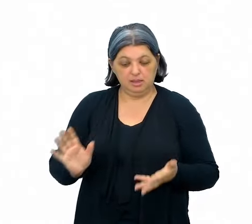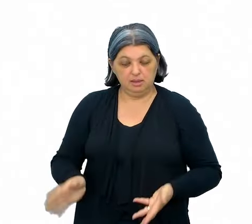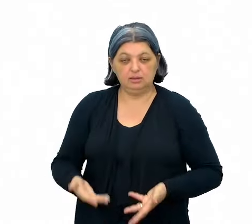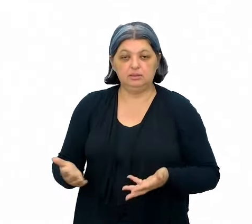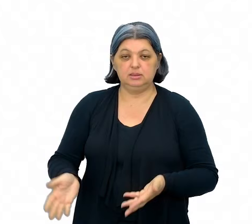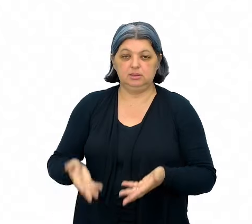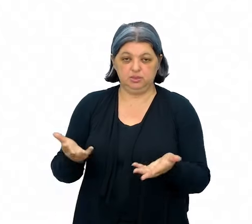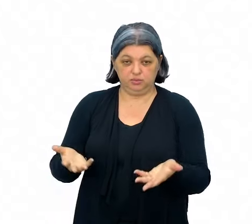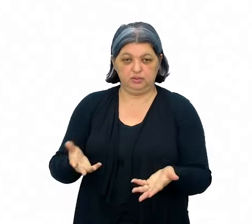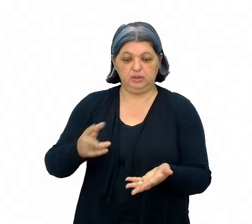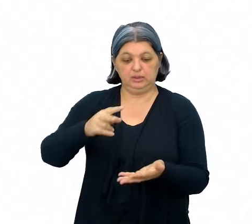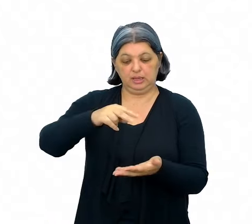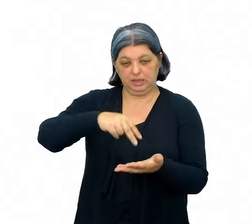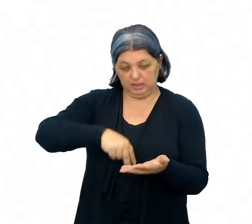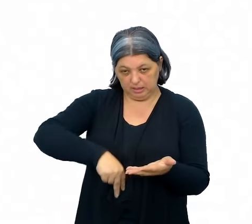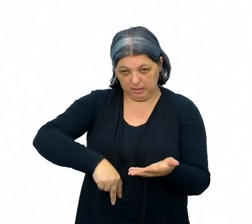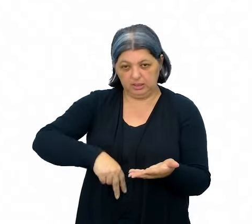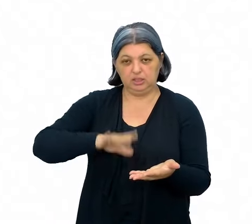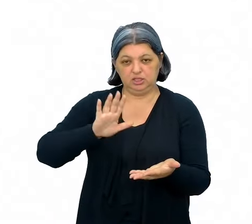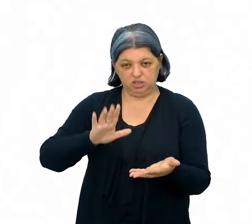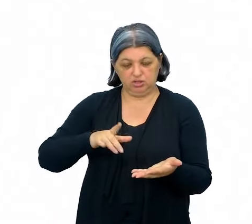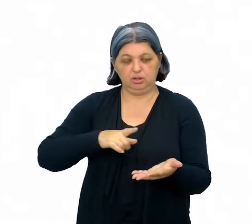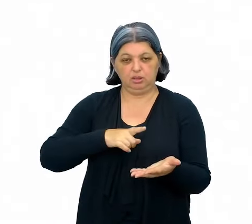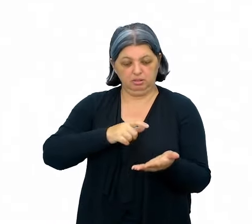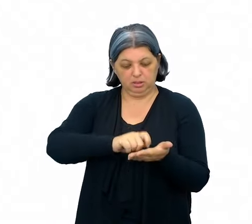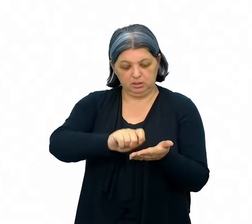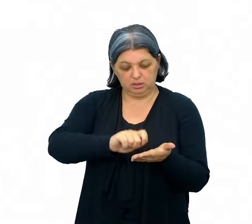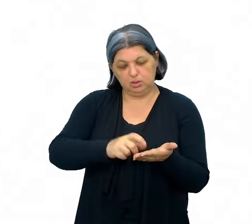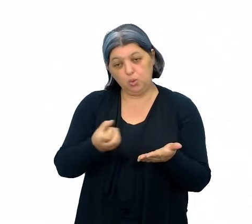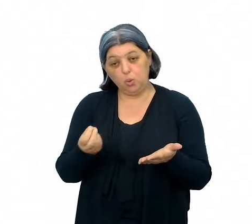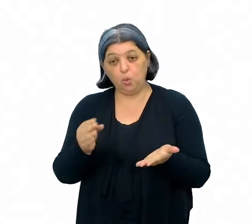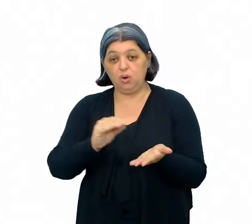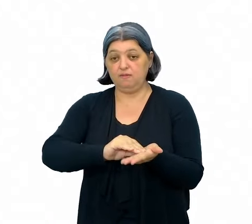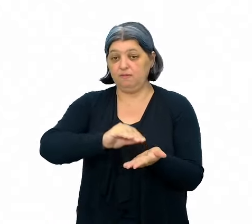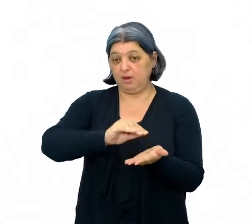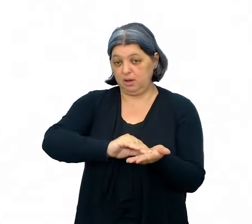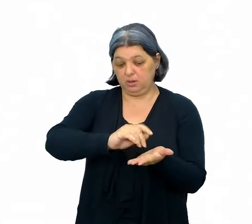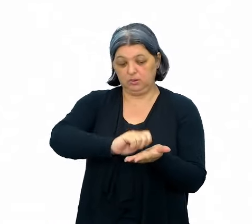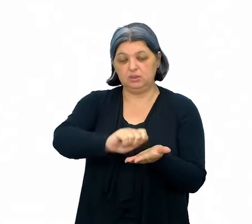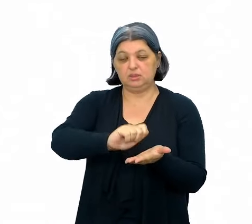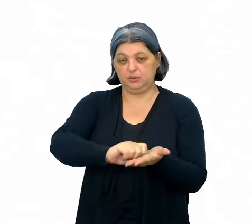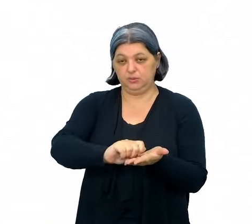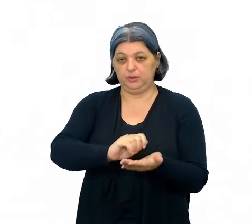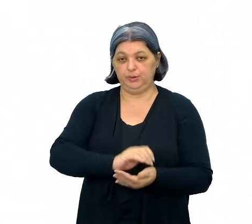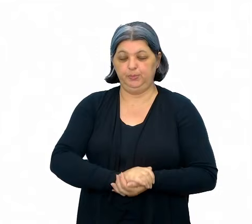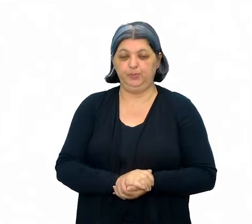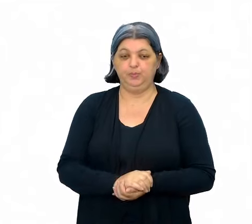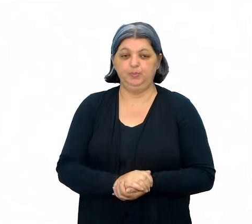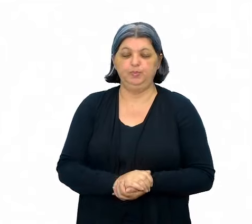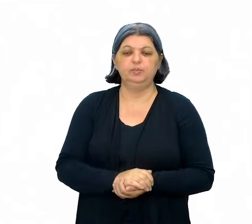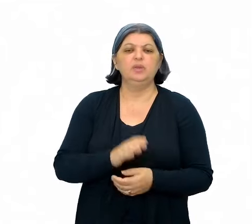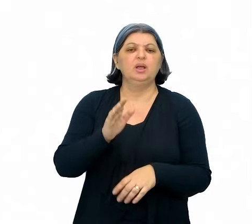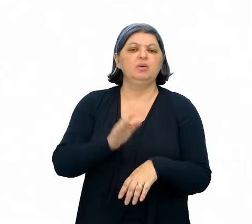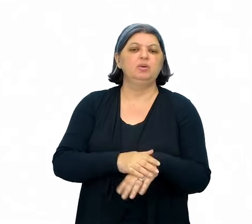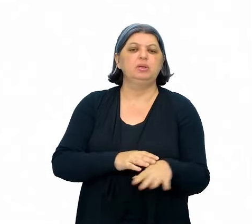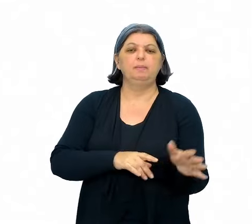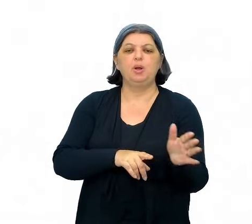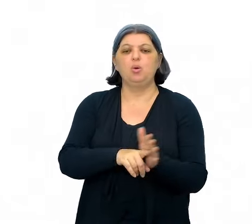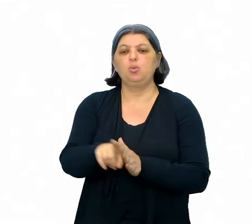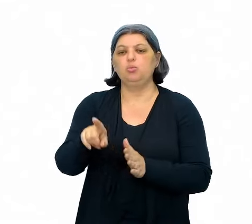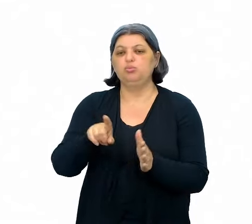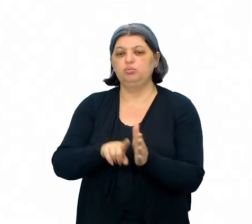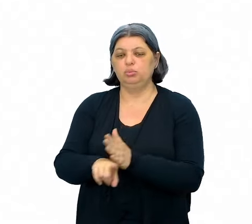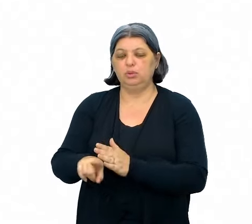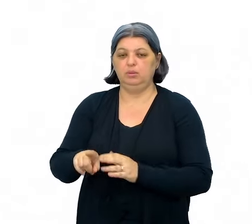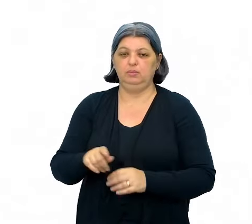incentivando-os a ler o que já está escrito, o que ainda falta escrever, fazendo perguntas que